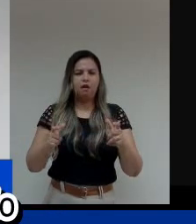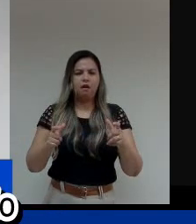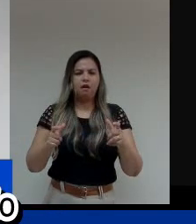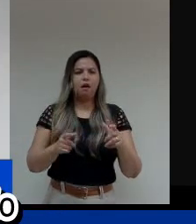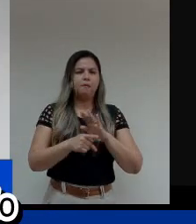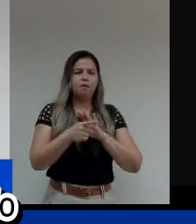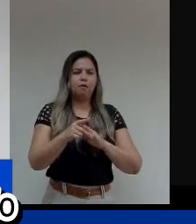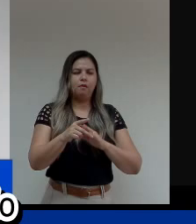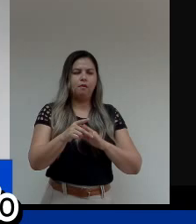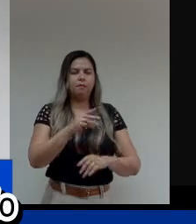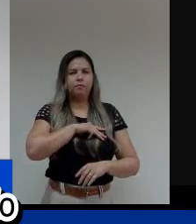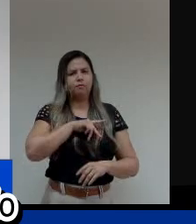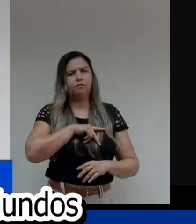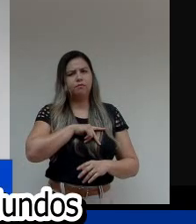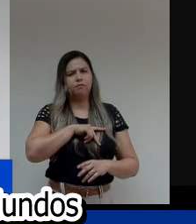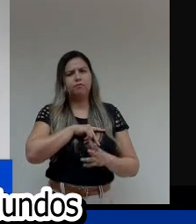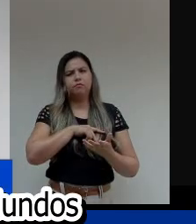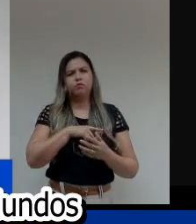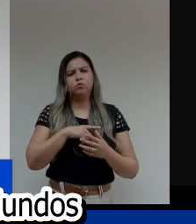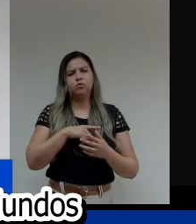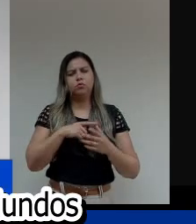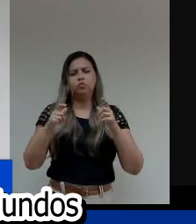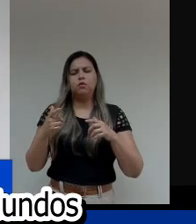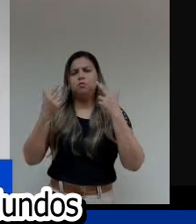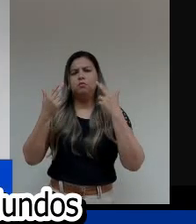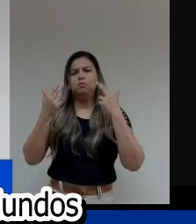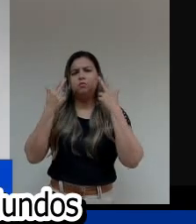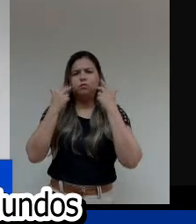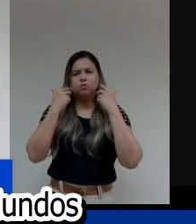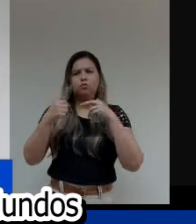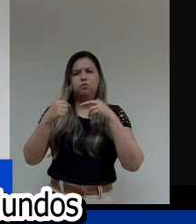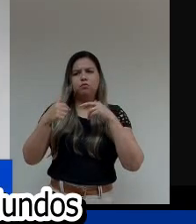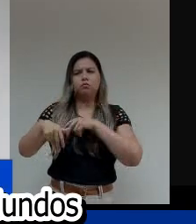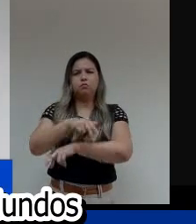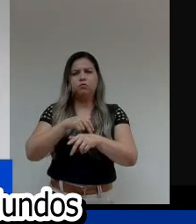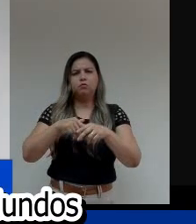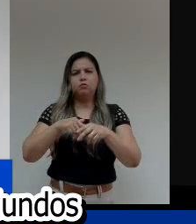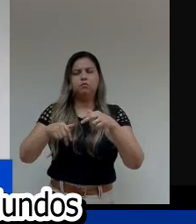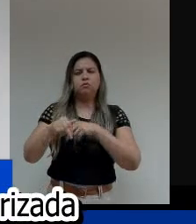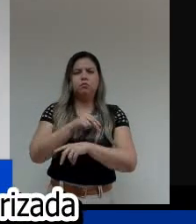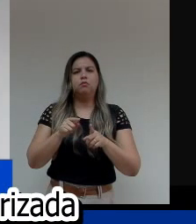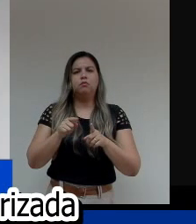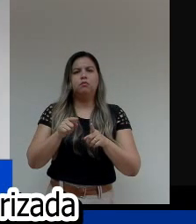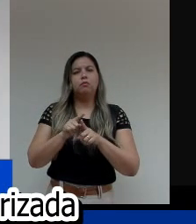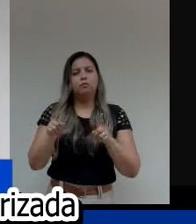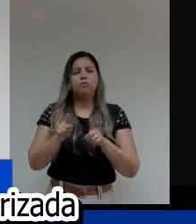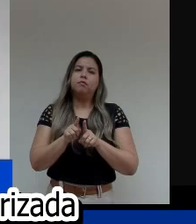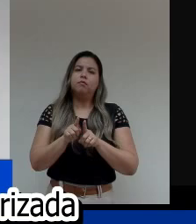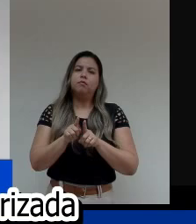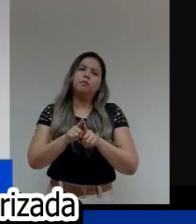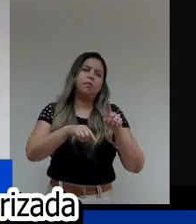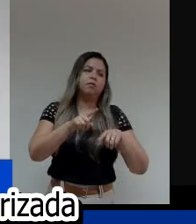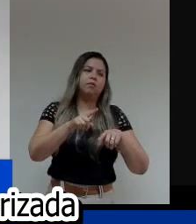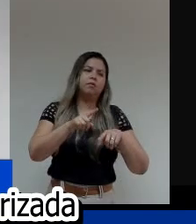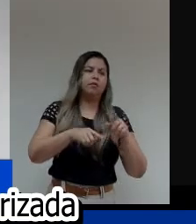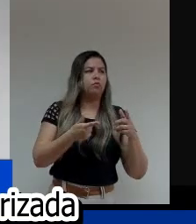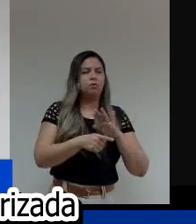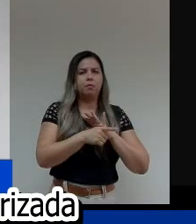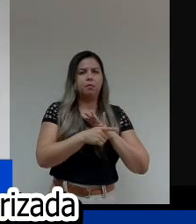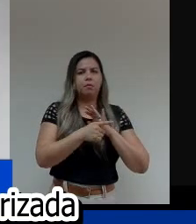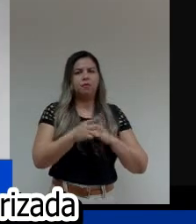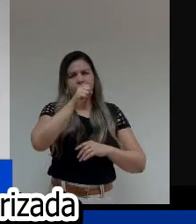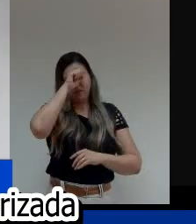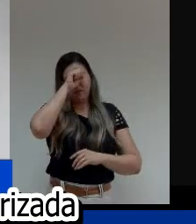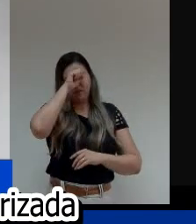um espaço de uso comum. Não se utilizou de pessoas, materiais ou serviços oriundos da coisa pública, assim como